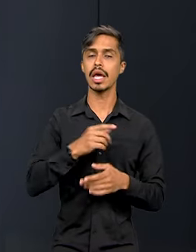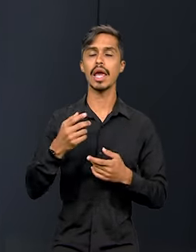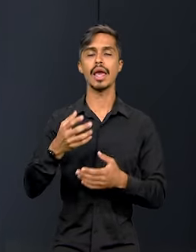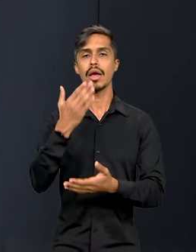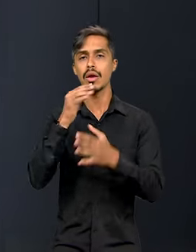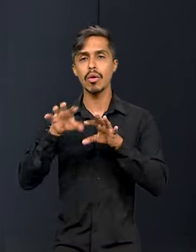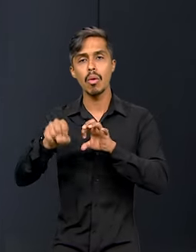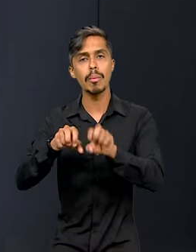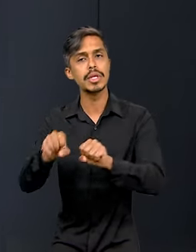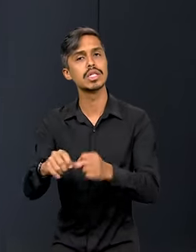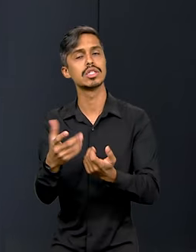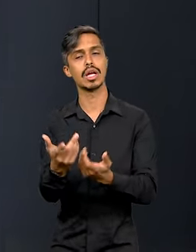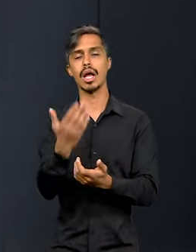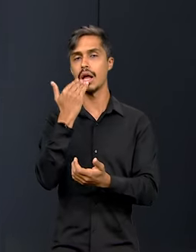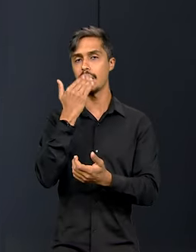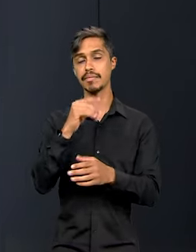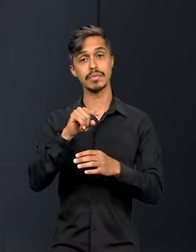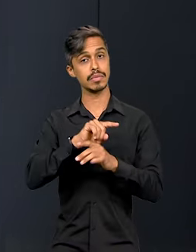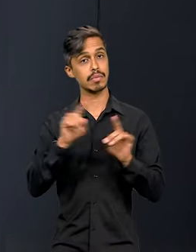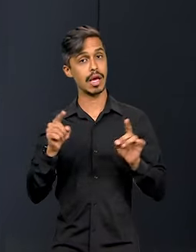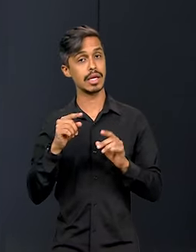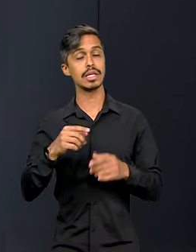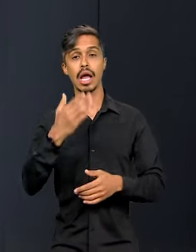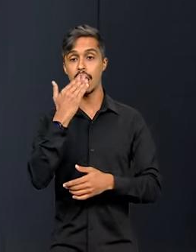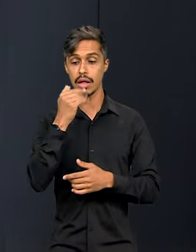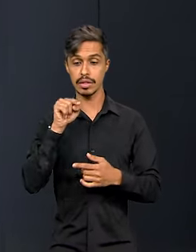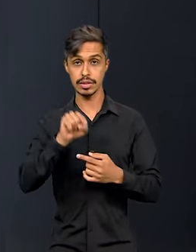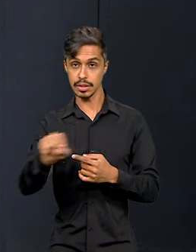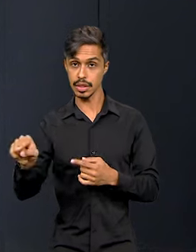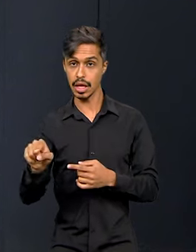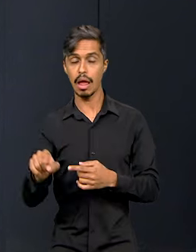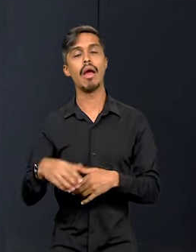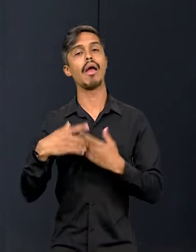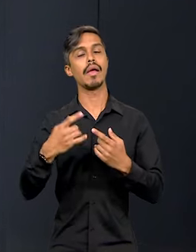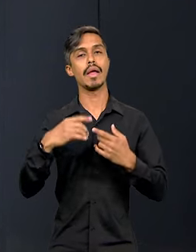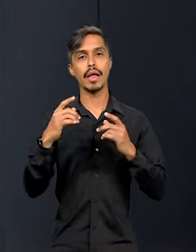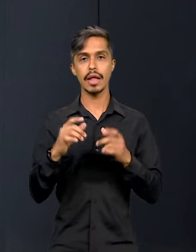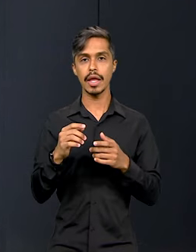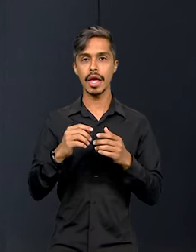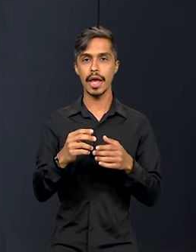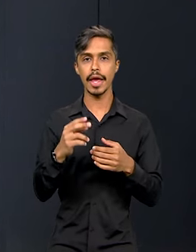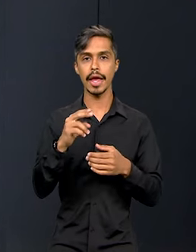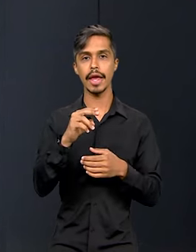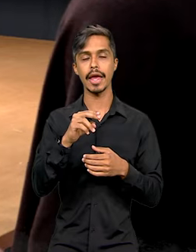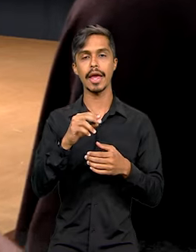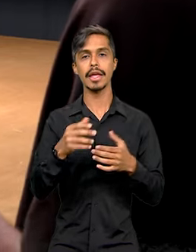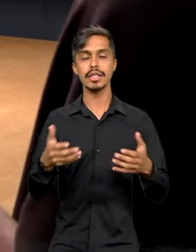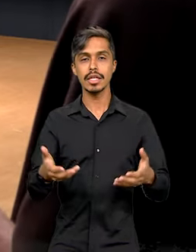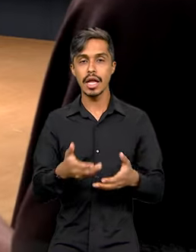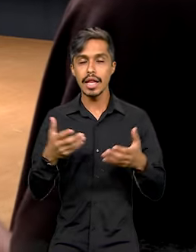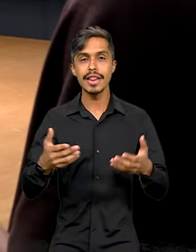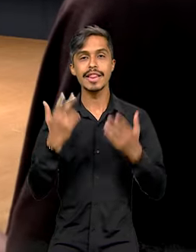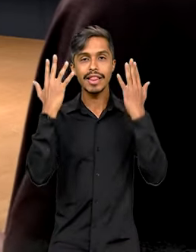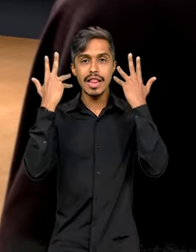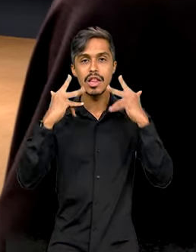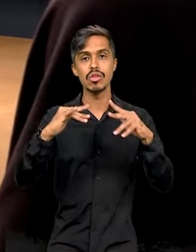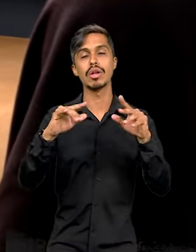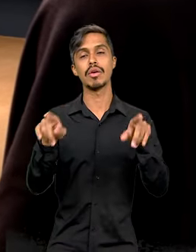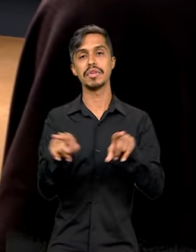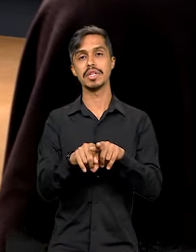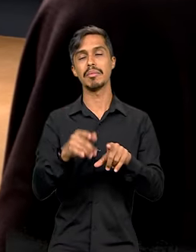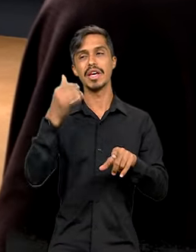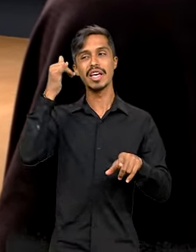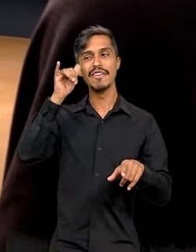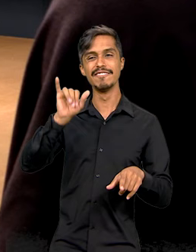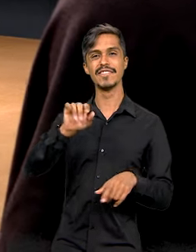alimentos H que sejam alimentos principalmente em Natura e minimamente processados e que se evite os